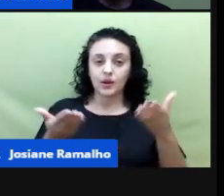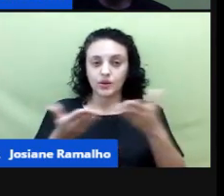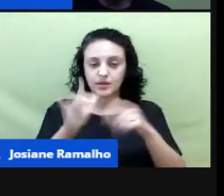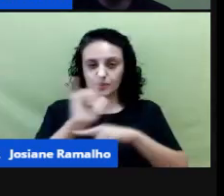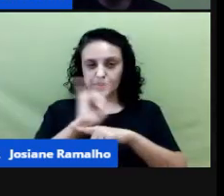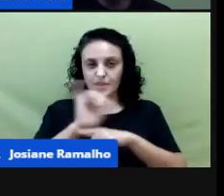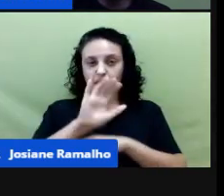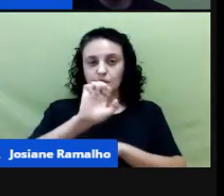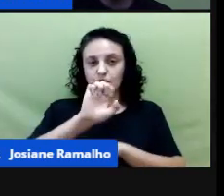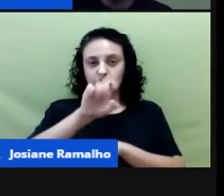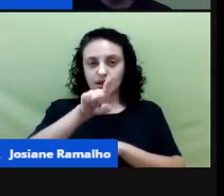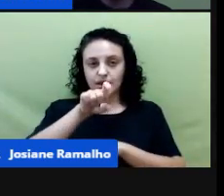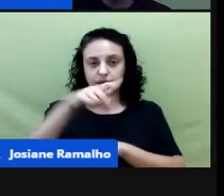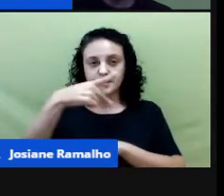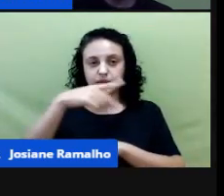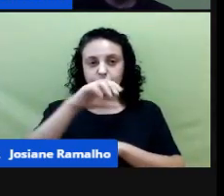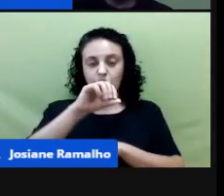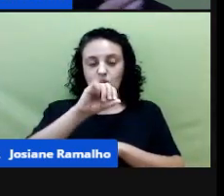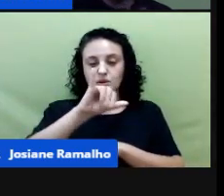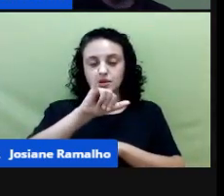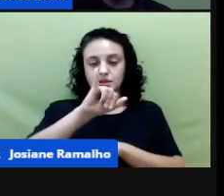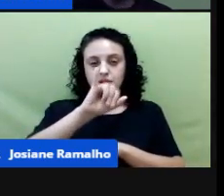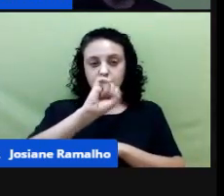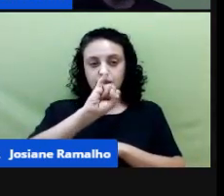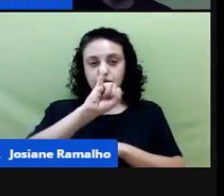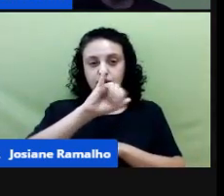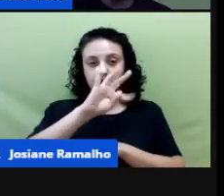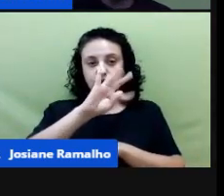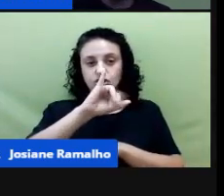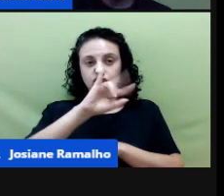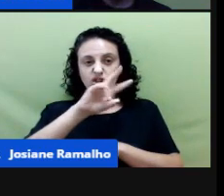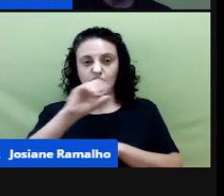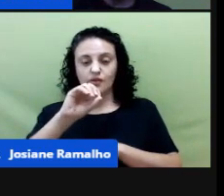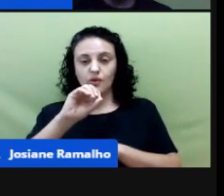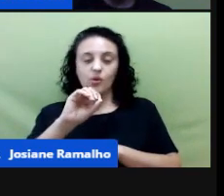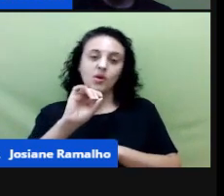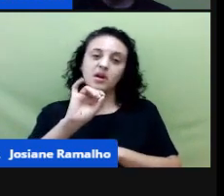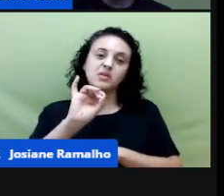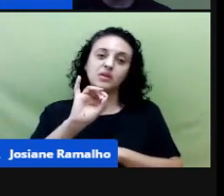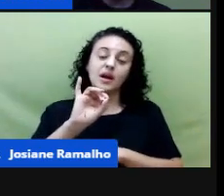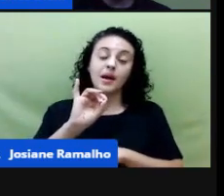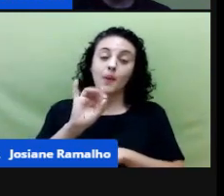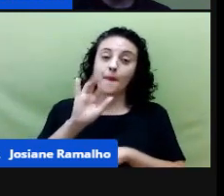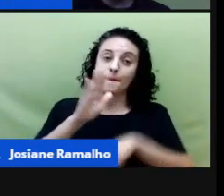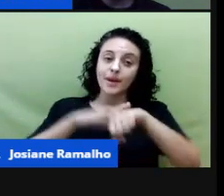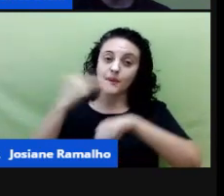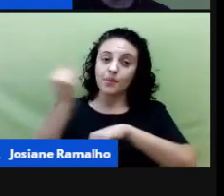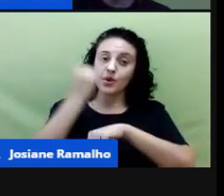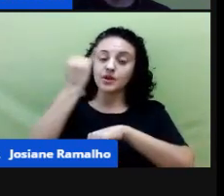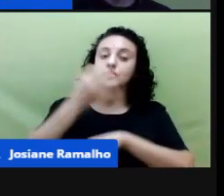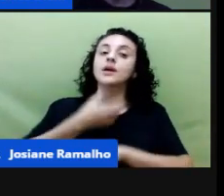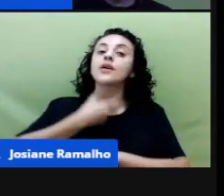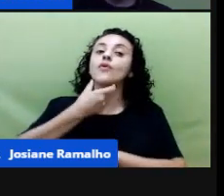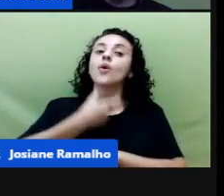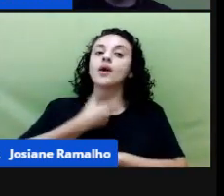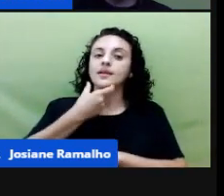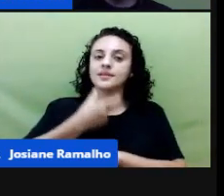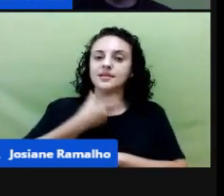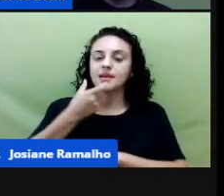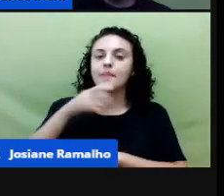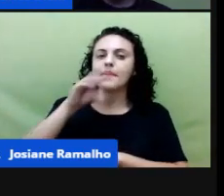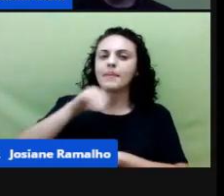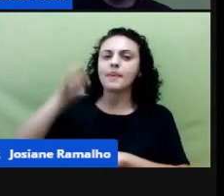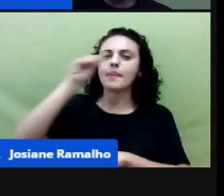papel simplesmente de confirmar aquilo que a voz está falando. Então, a imagem, a entrevista, ela vai